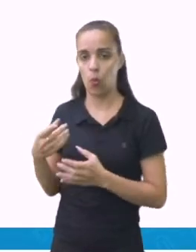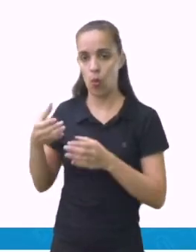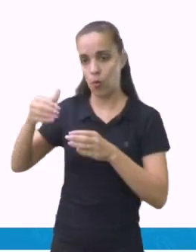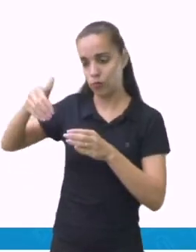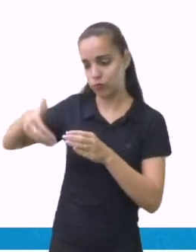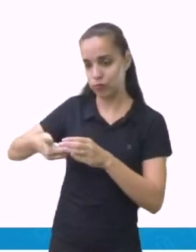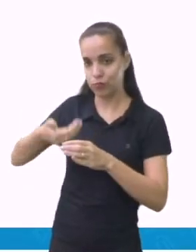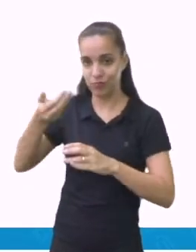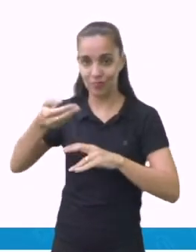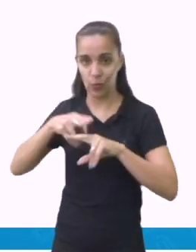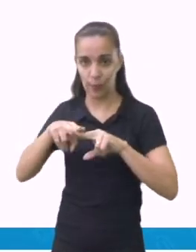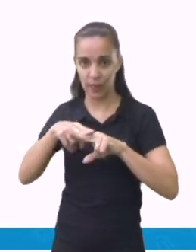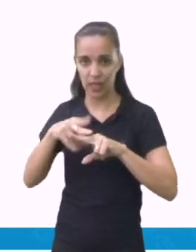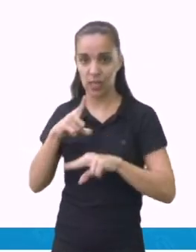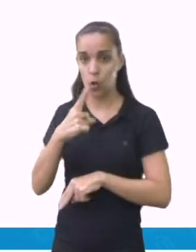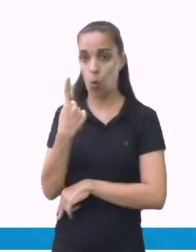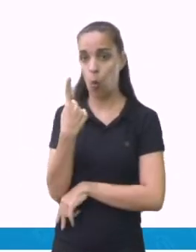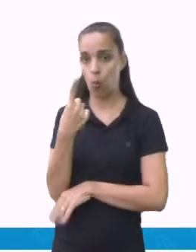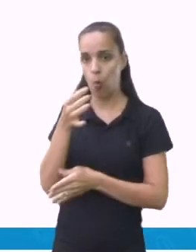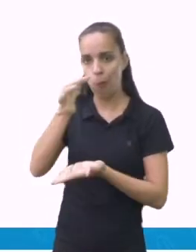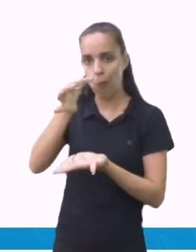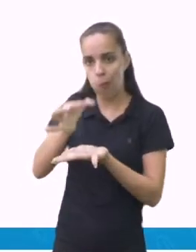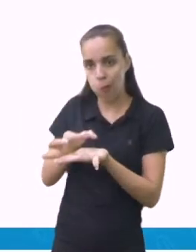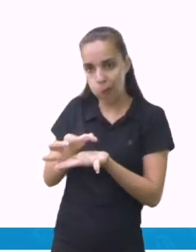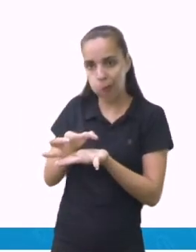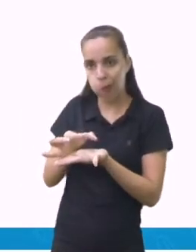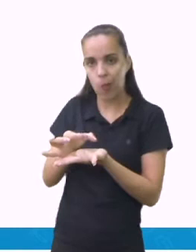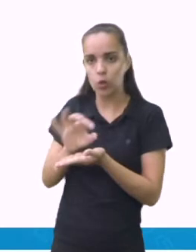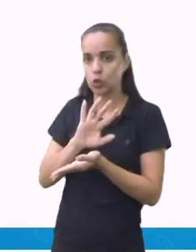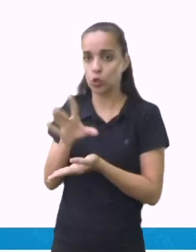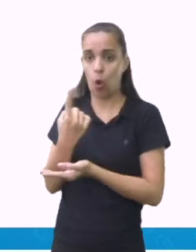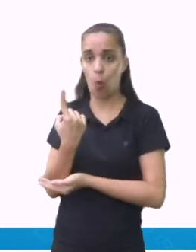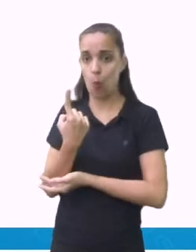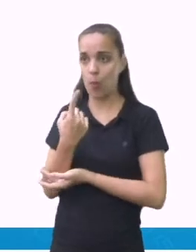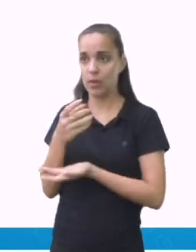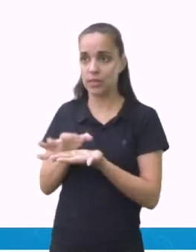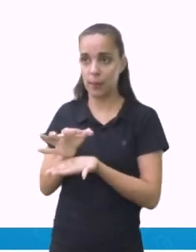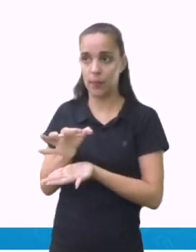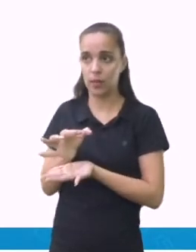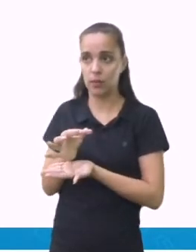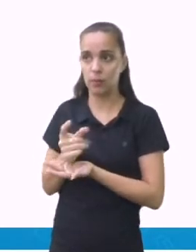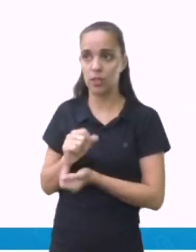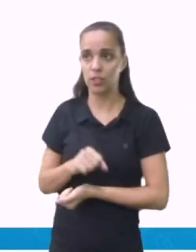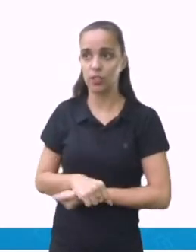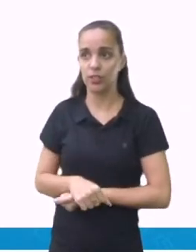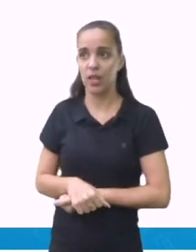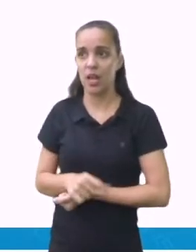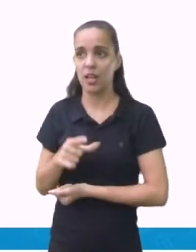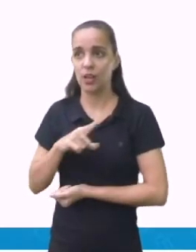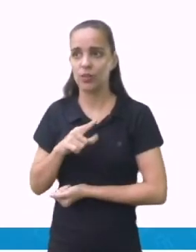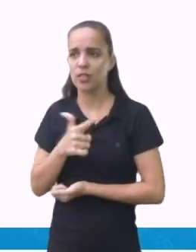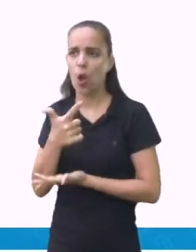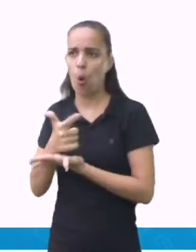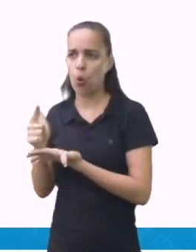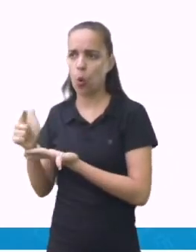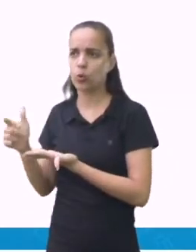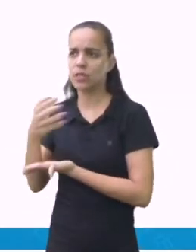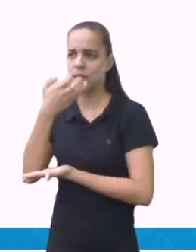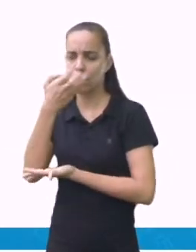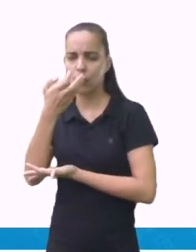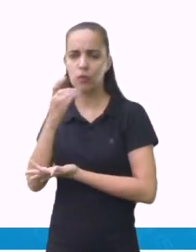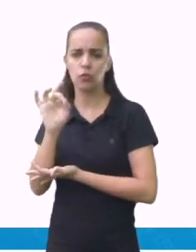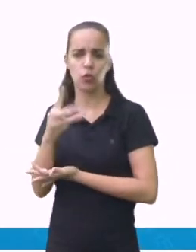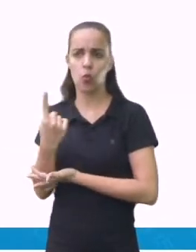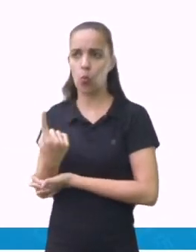uma semente. Tá vendo? Temos também a manga, que só tem uma semente, e outras